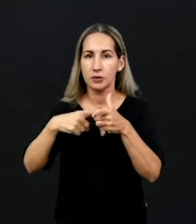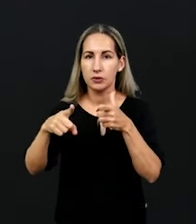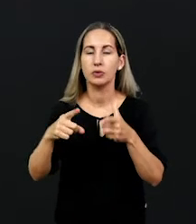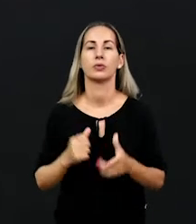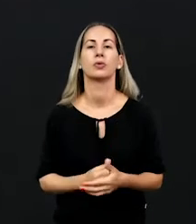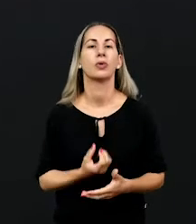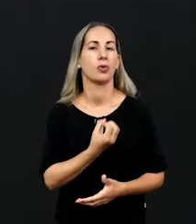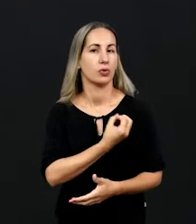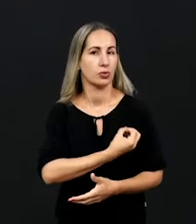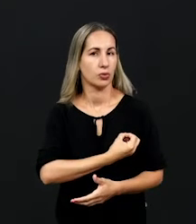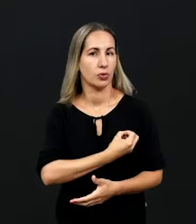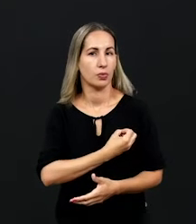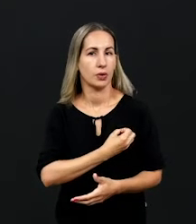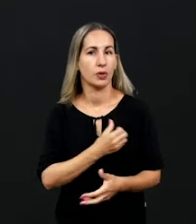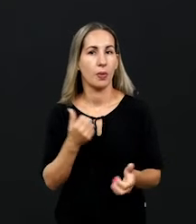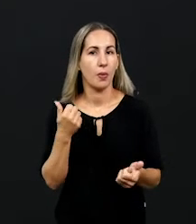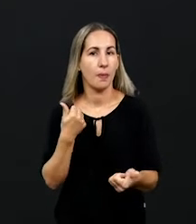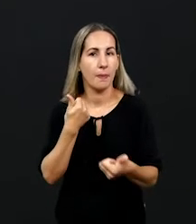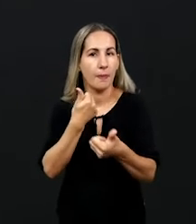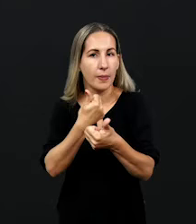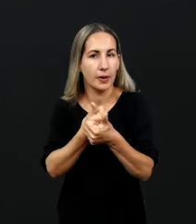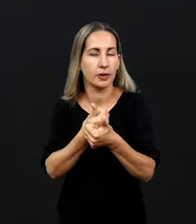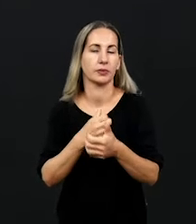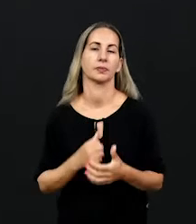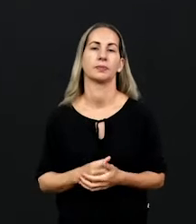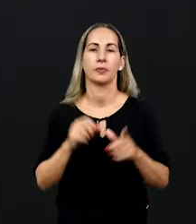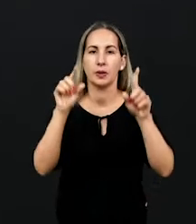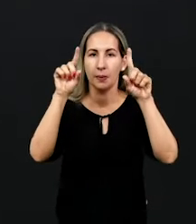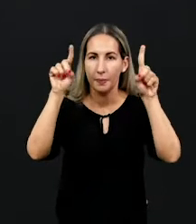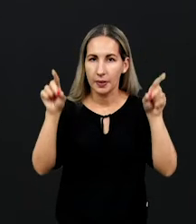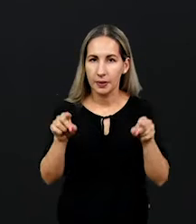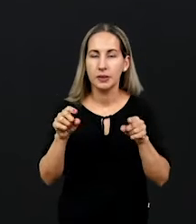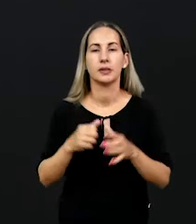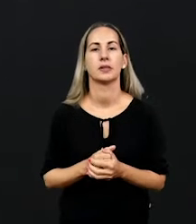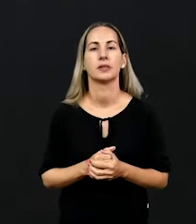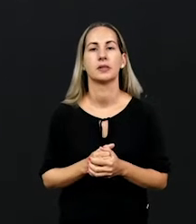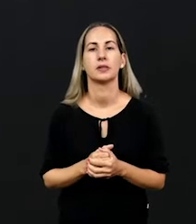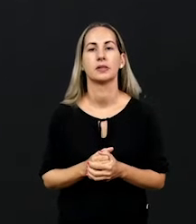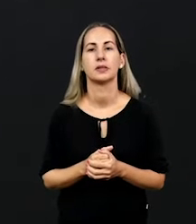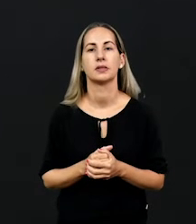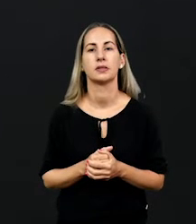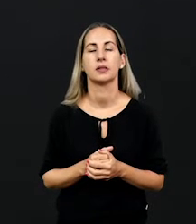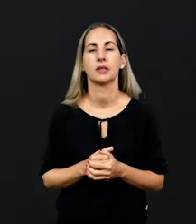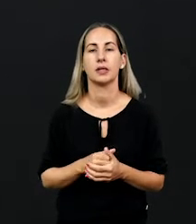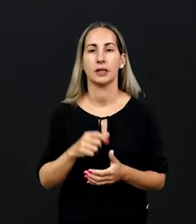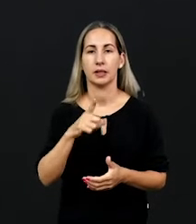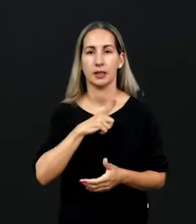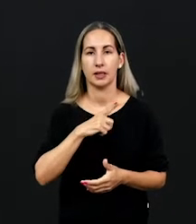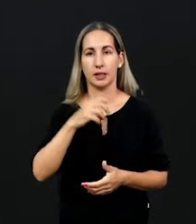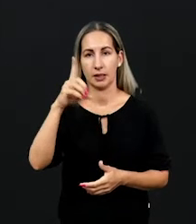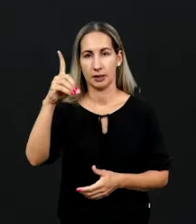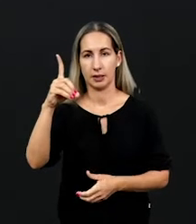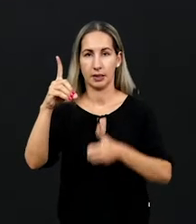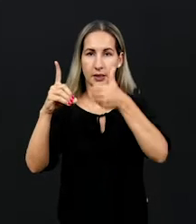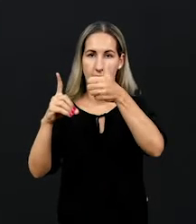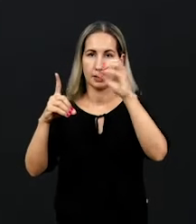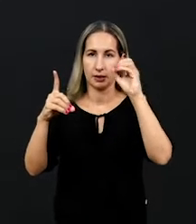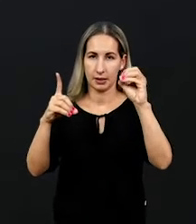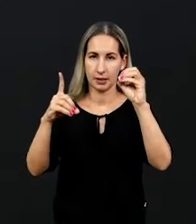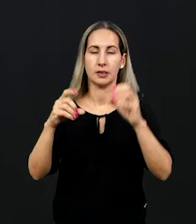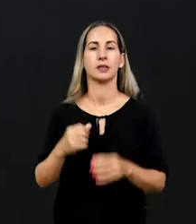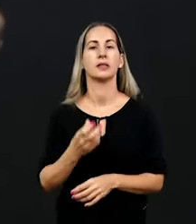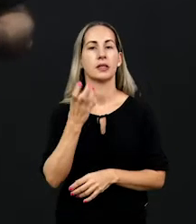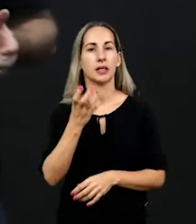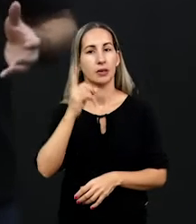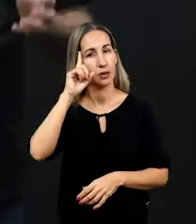divisores é o número que vai ficar entre os parênteses. Aqui, nesse caso, então, se eu tenho D10, eu